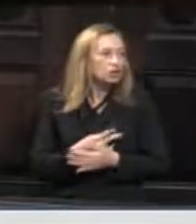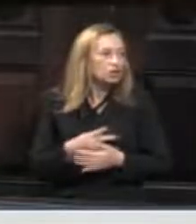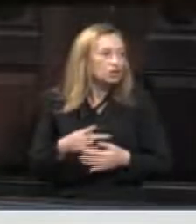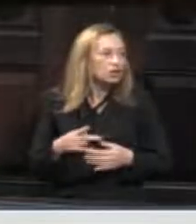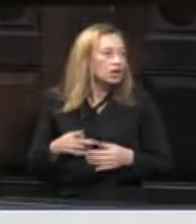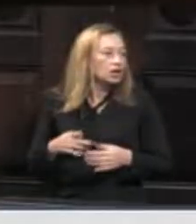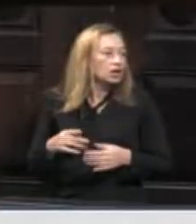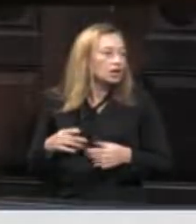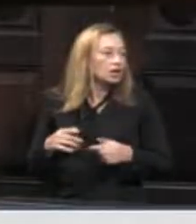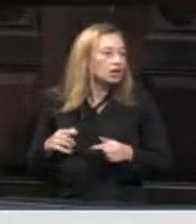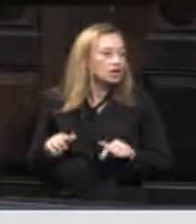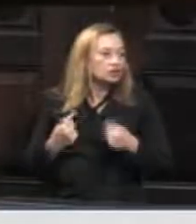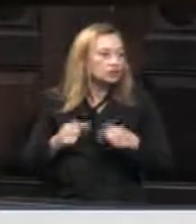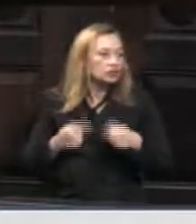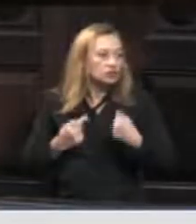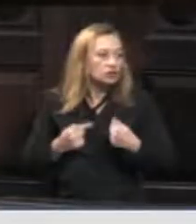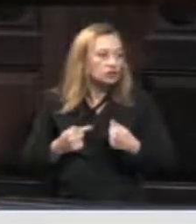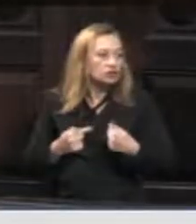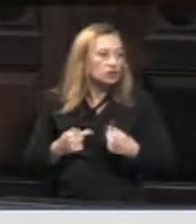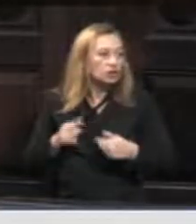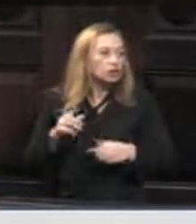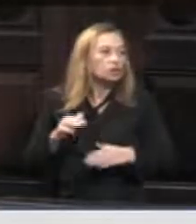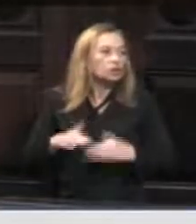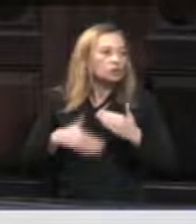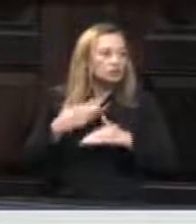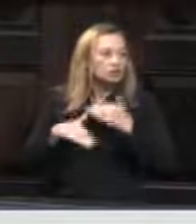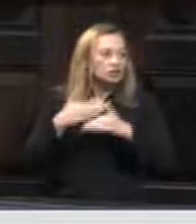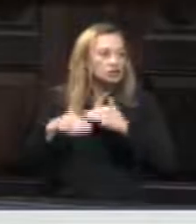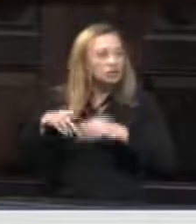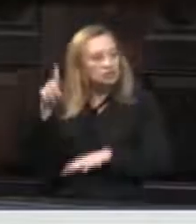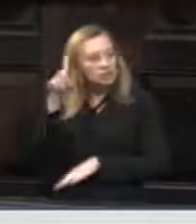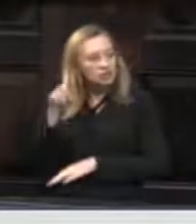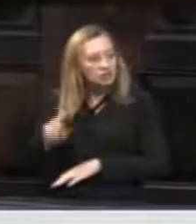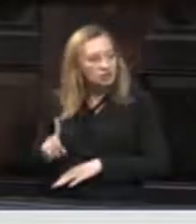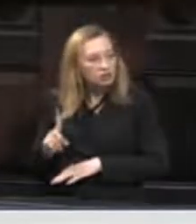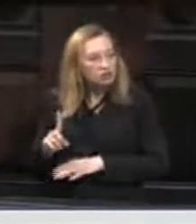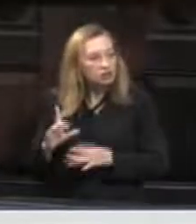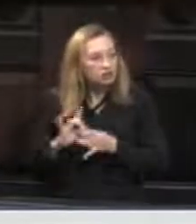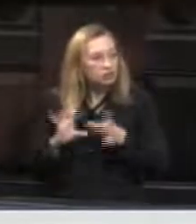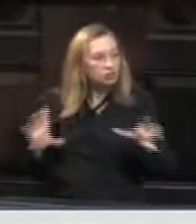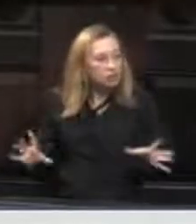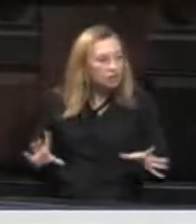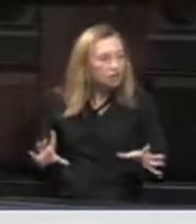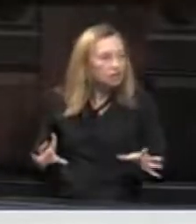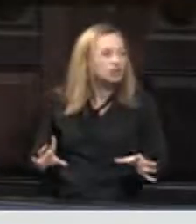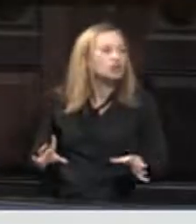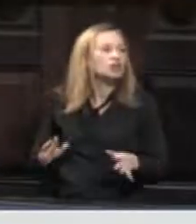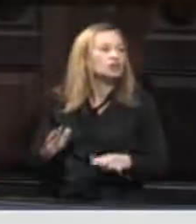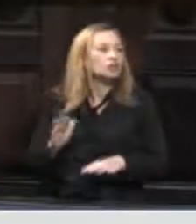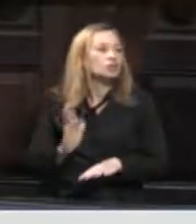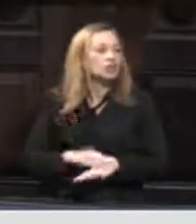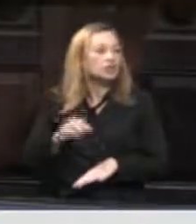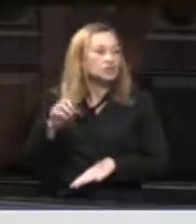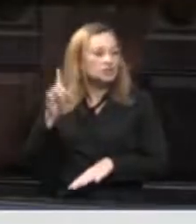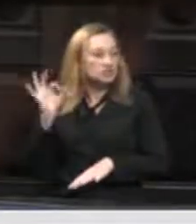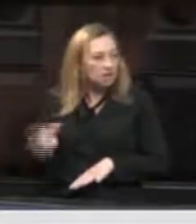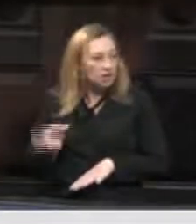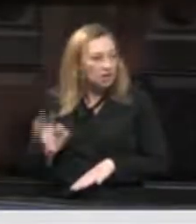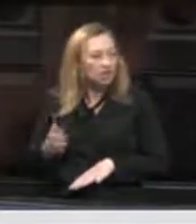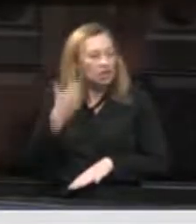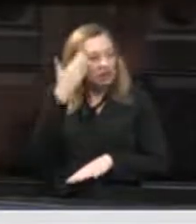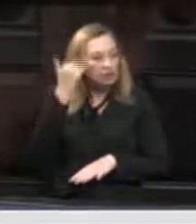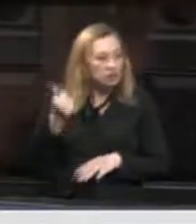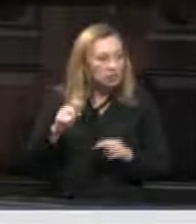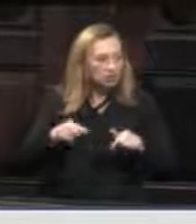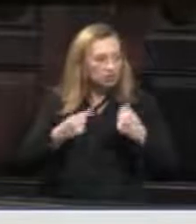democrático. Eu tenho muito claro na minha cabeça o que me trouxe até essa casa, e mais claro do que isso, eu sei que essa ameaça não